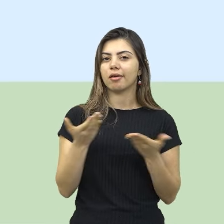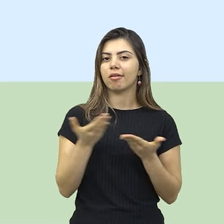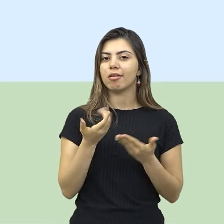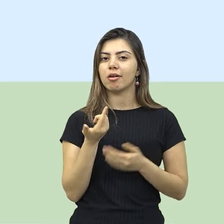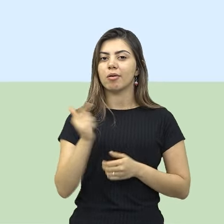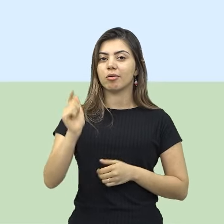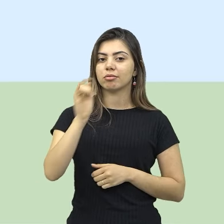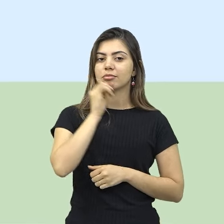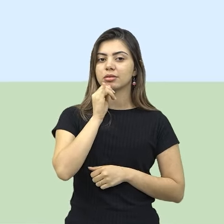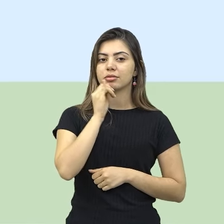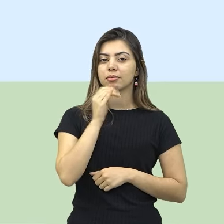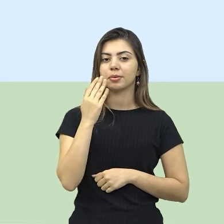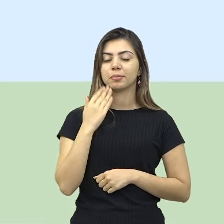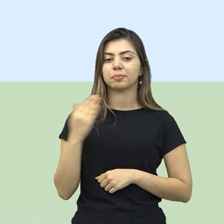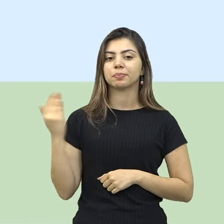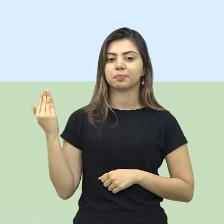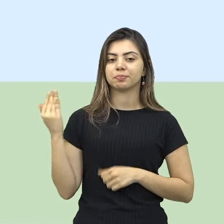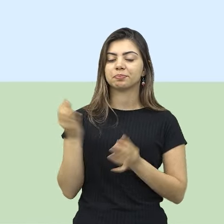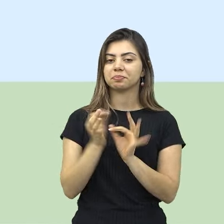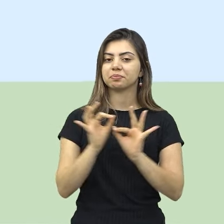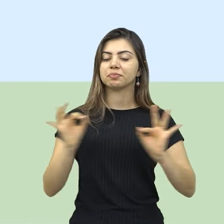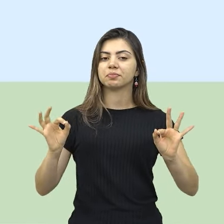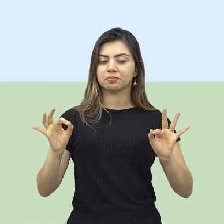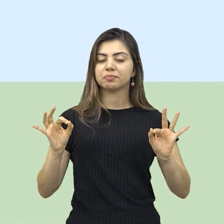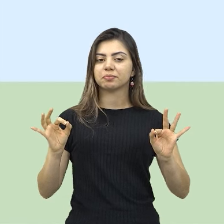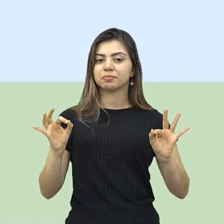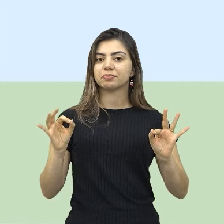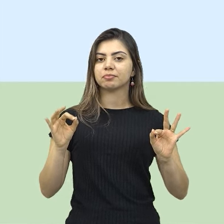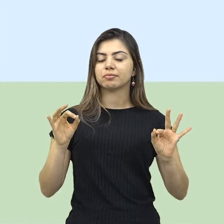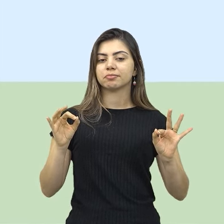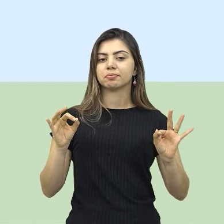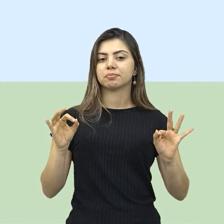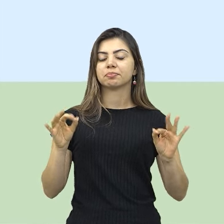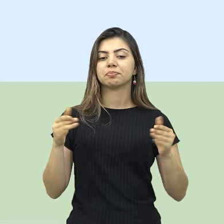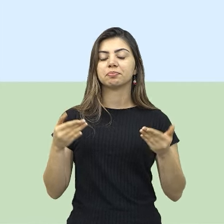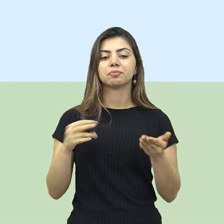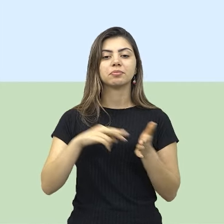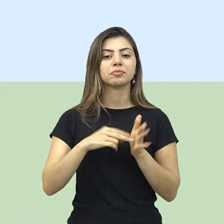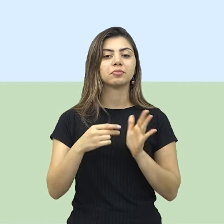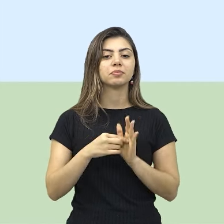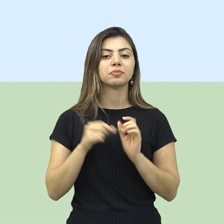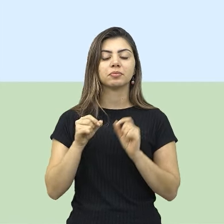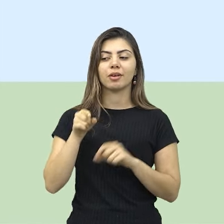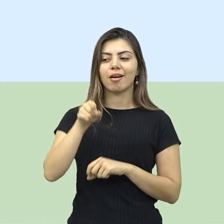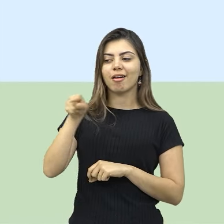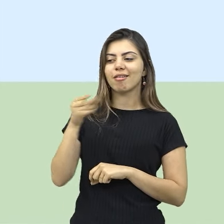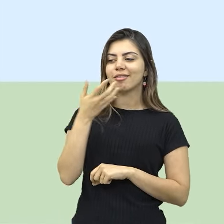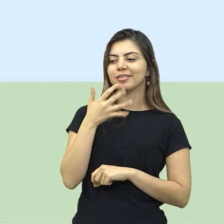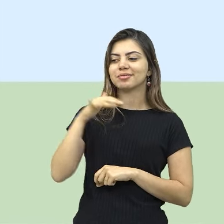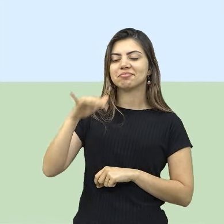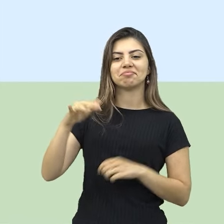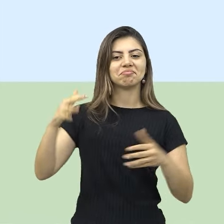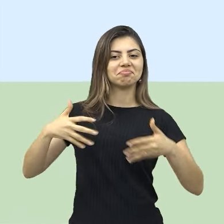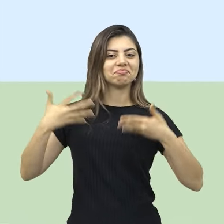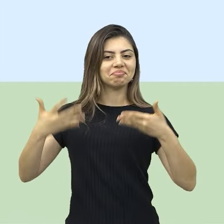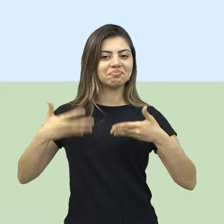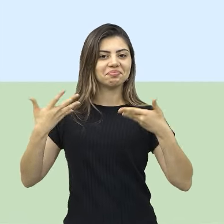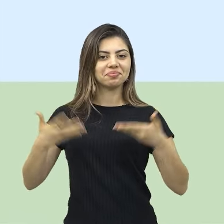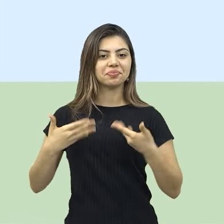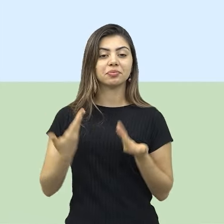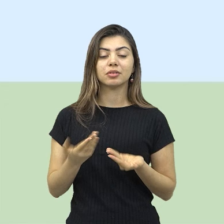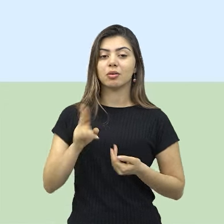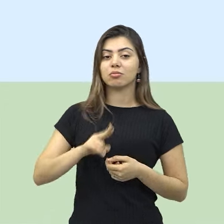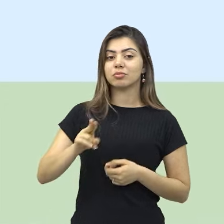these. These children are very happy. Estas crianças estão muito felizes. Então, ele utilizou o these porque ele